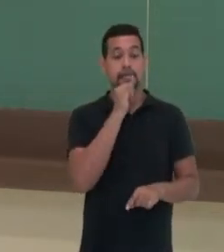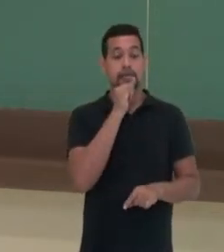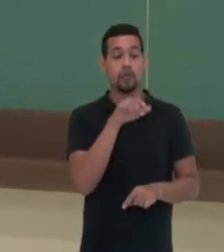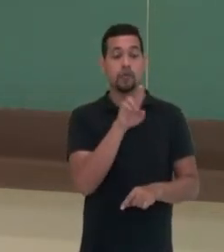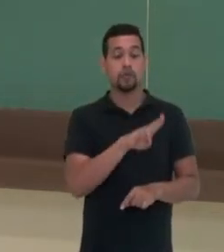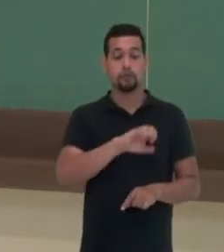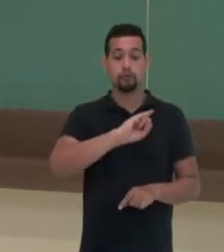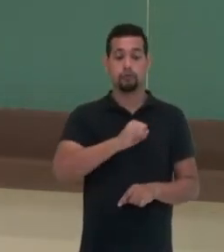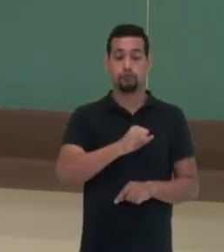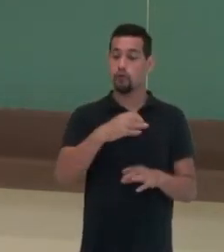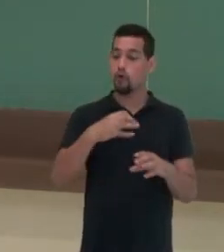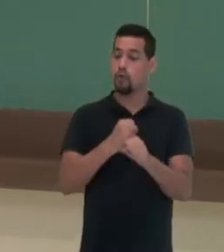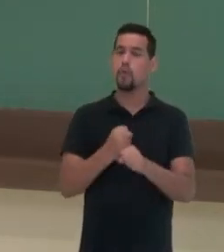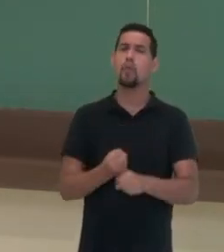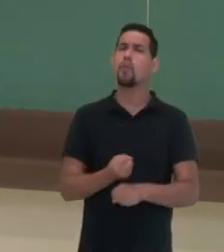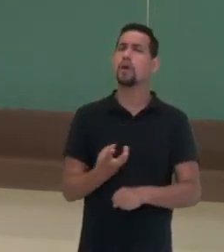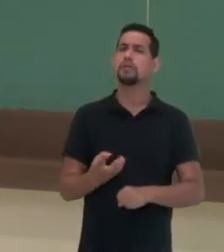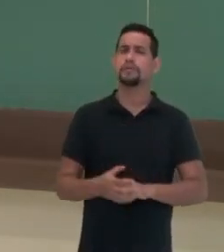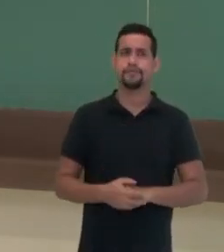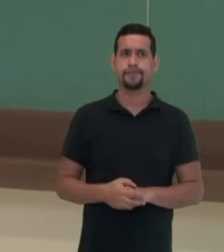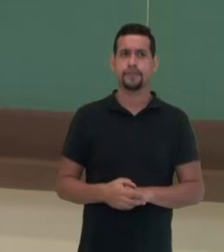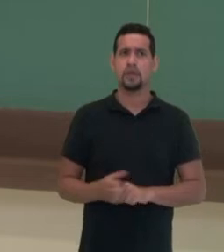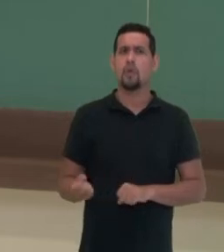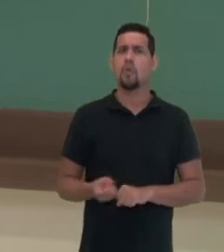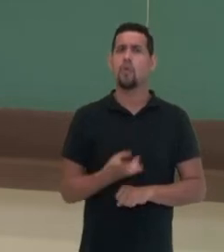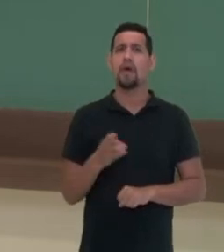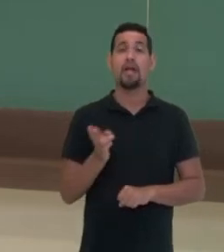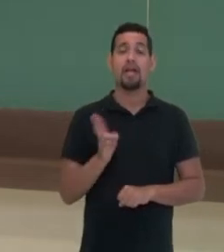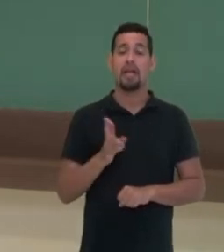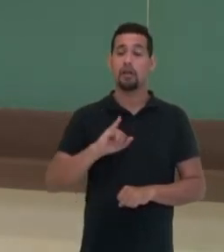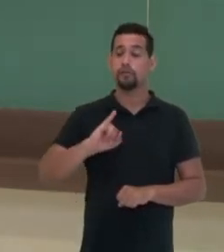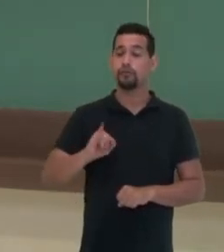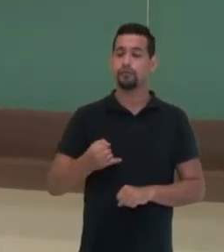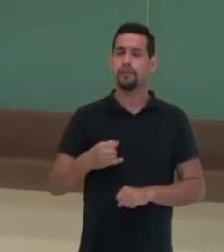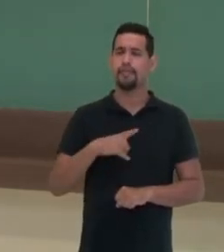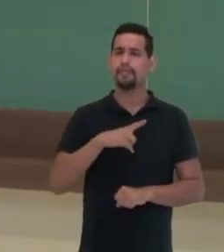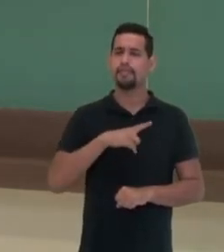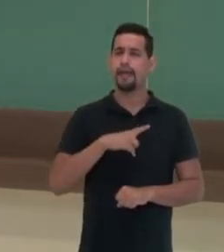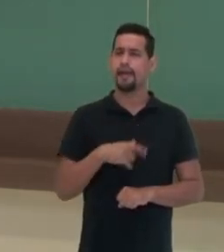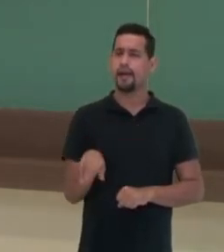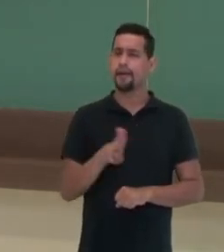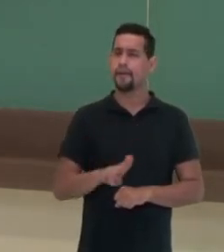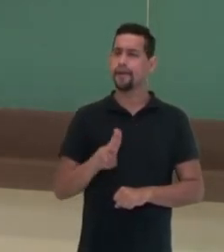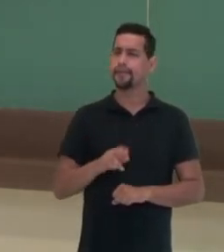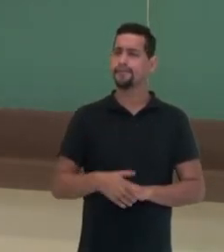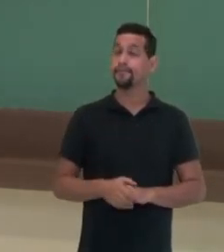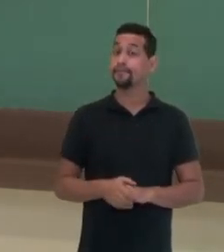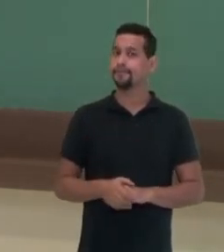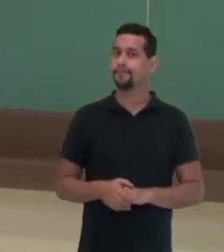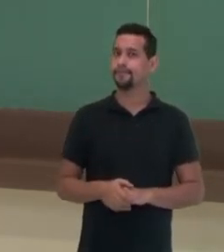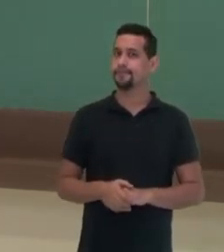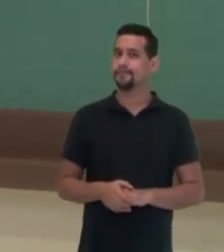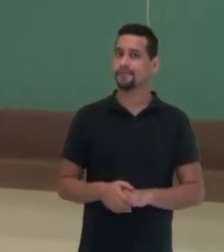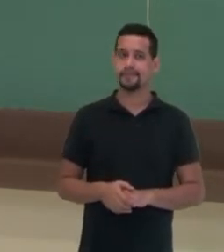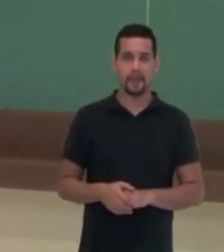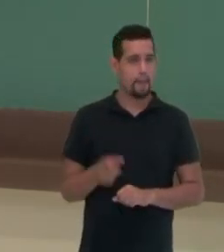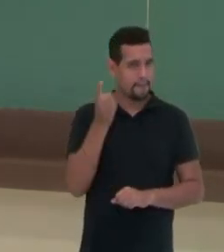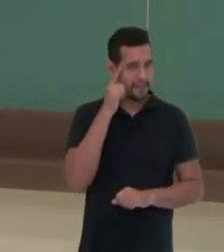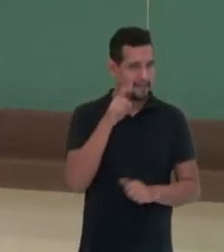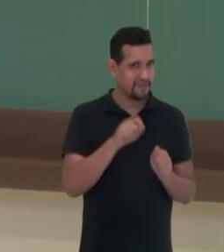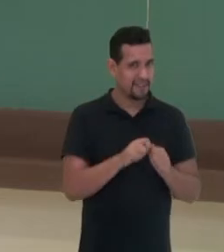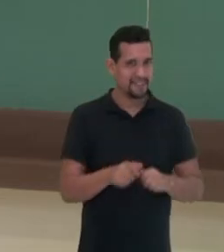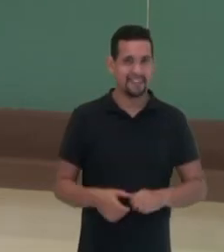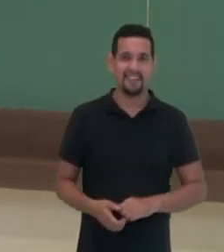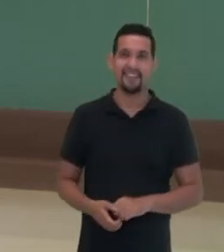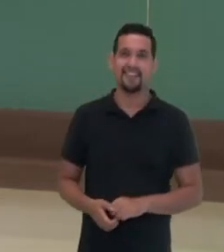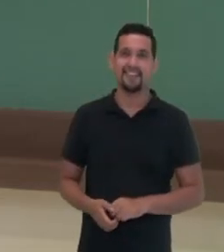for de juro composto? Quantos reais de juro obterá nessa operação? Pensa aí e faz.